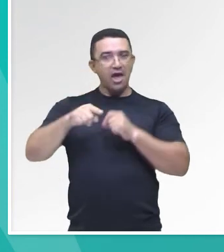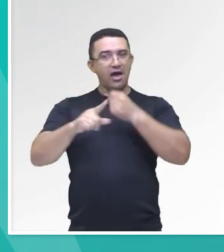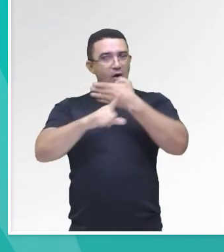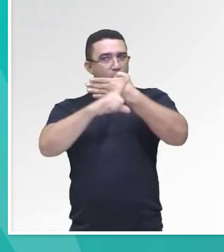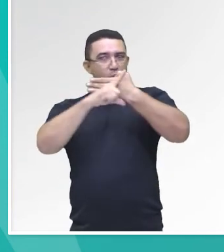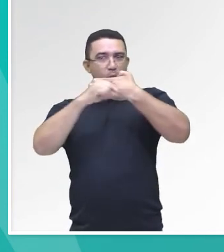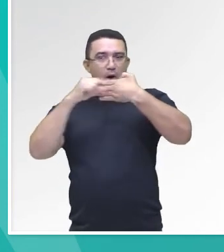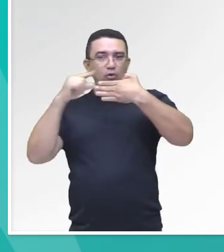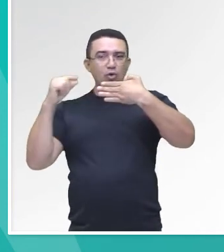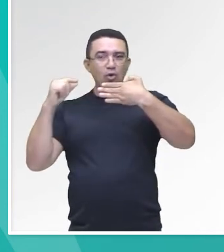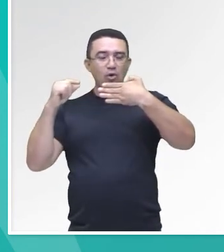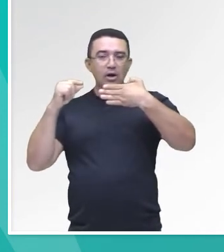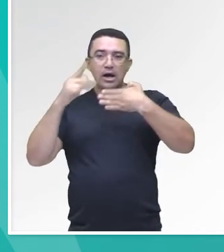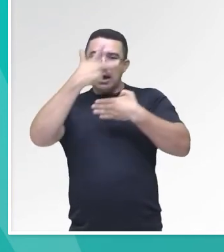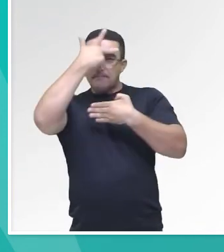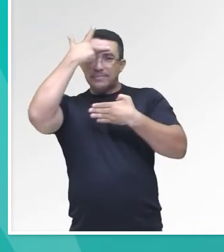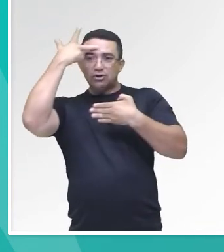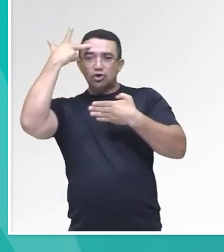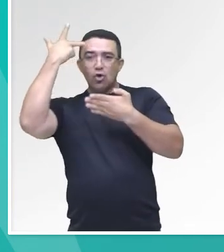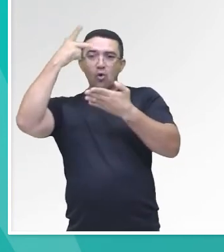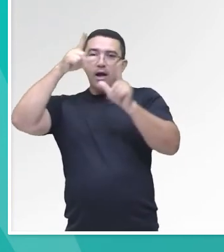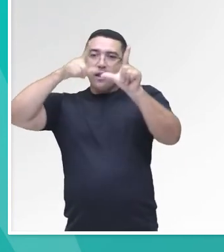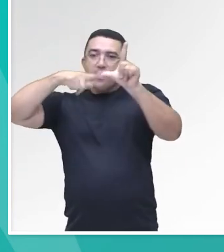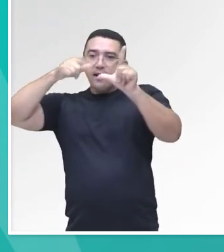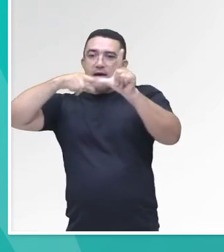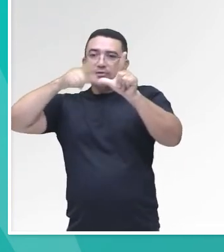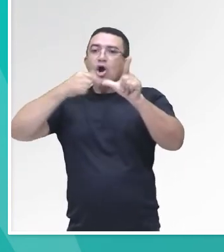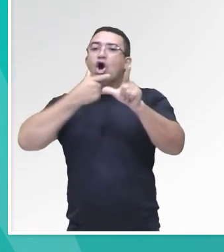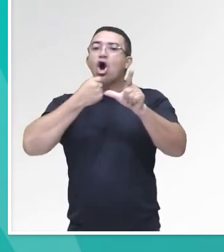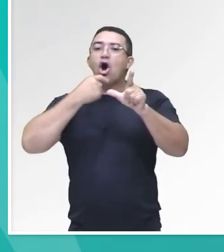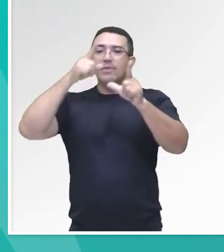né? Ele, a pessoa, o homem, né?